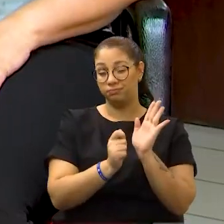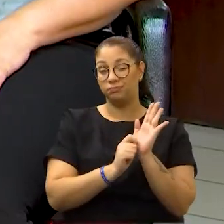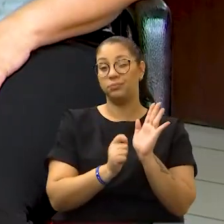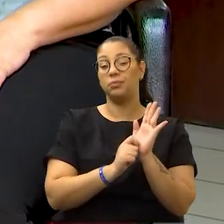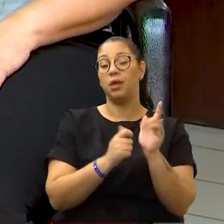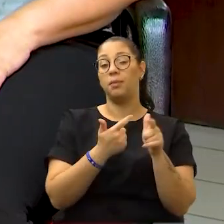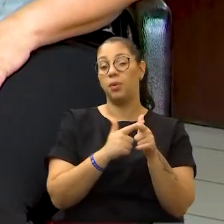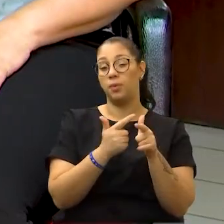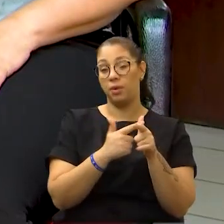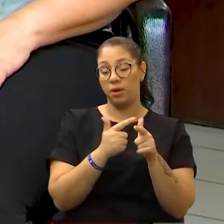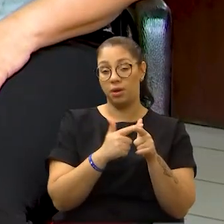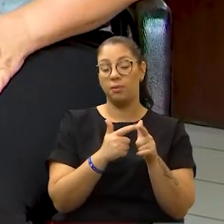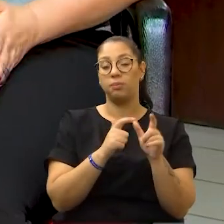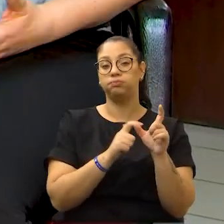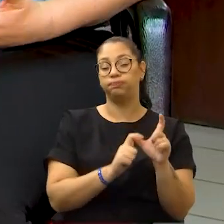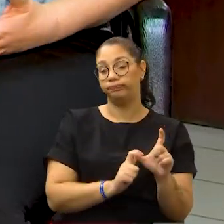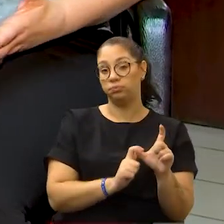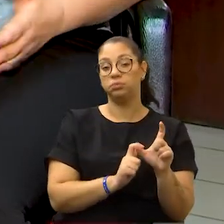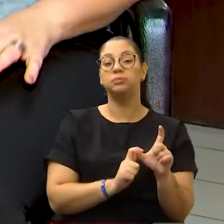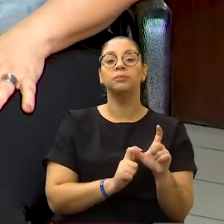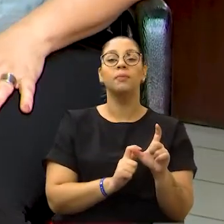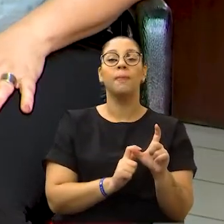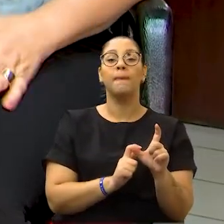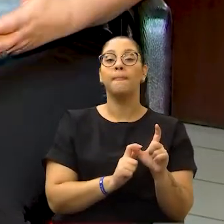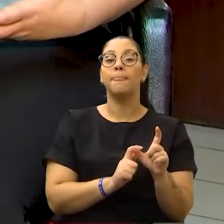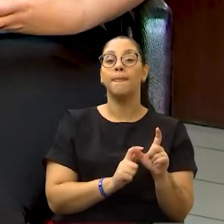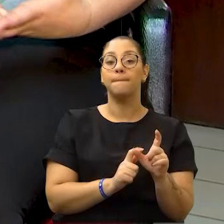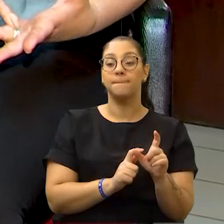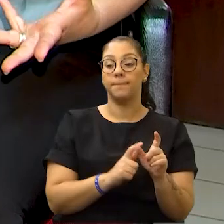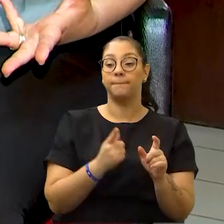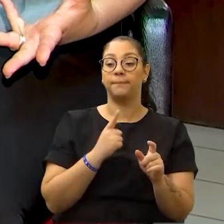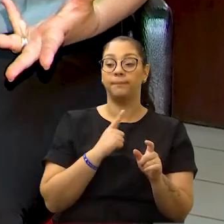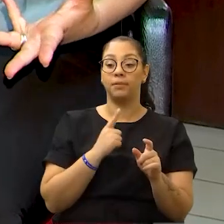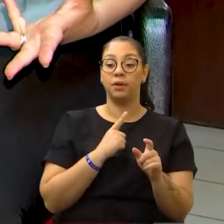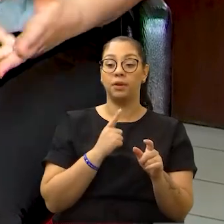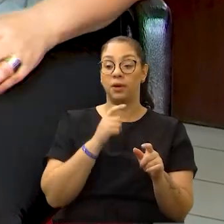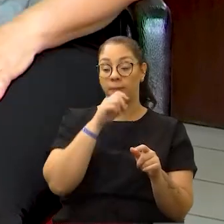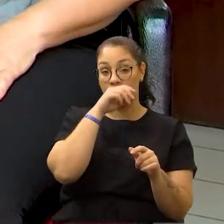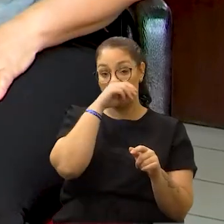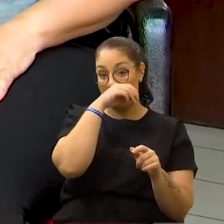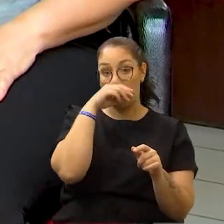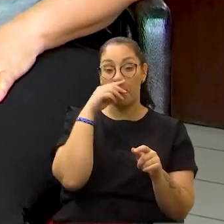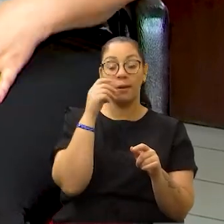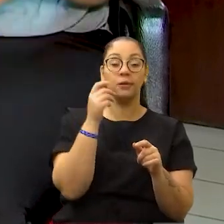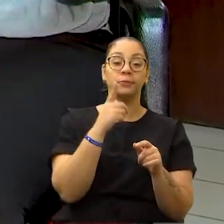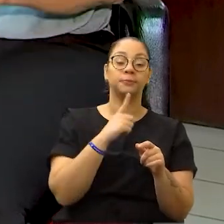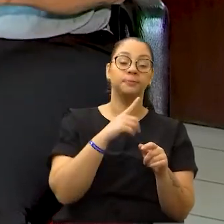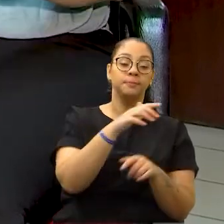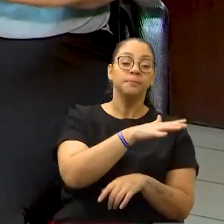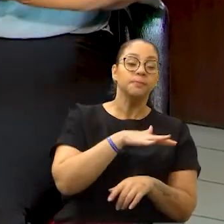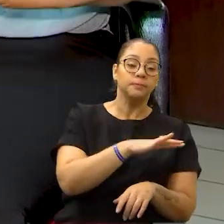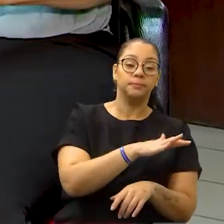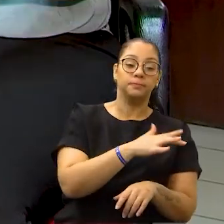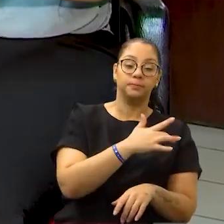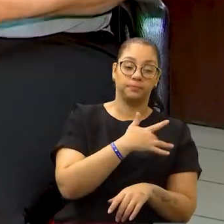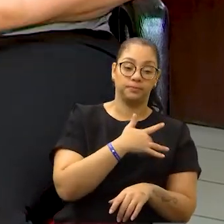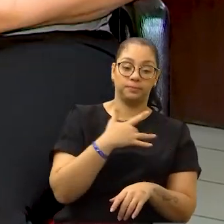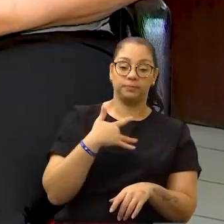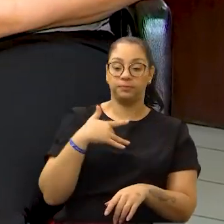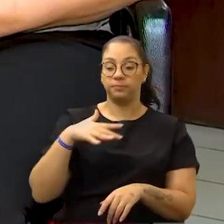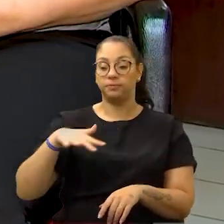problemático de substâncias. Então nós temos aí uma mini rede social e de saúde dentro